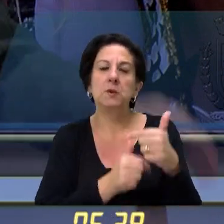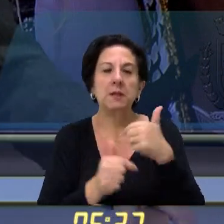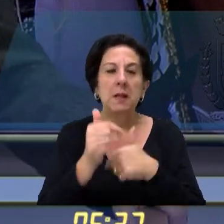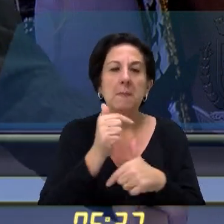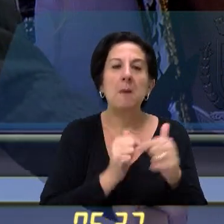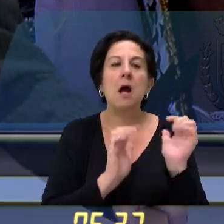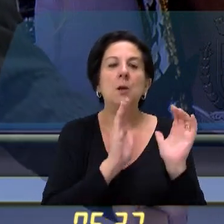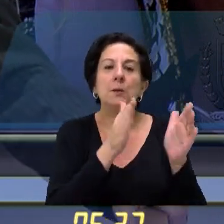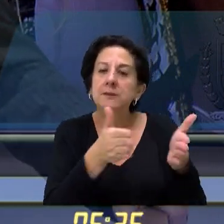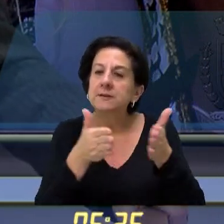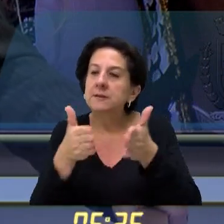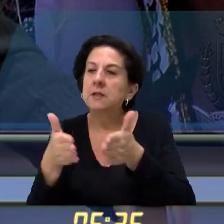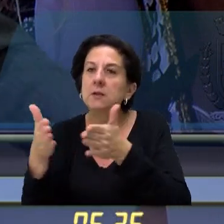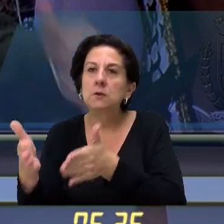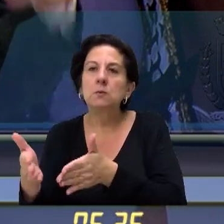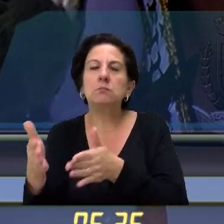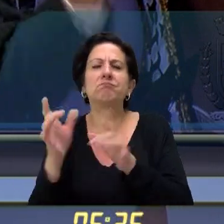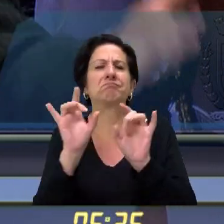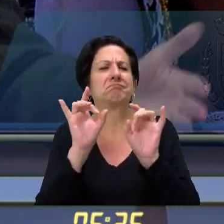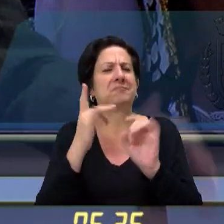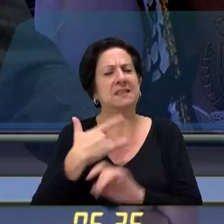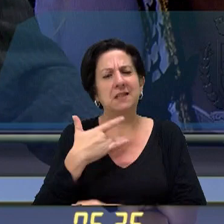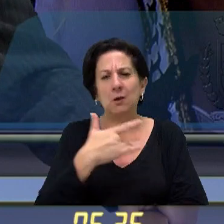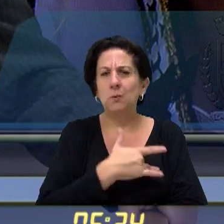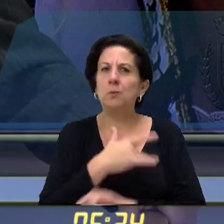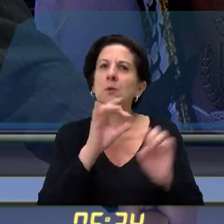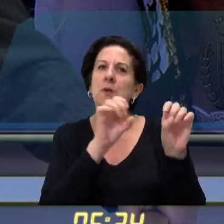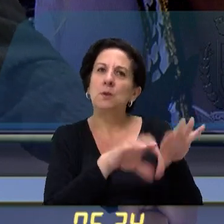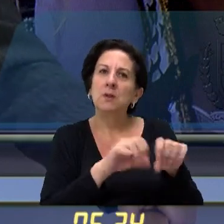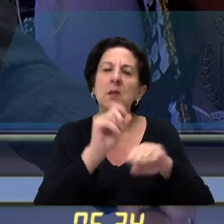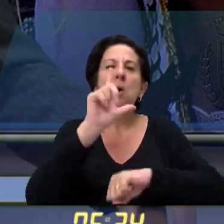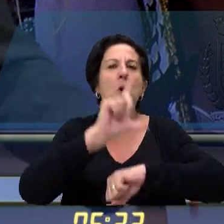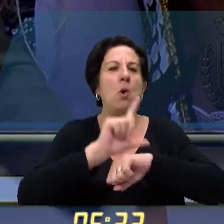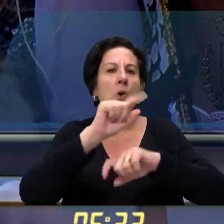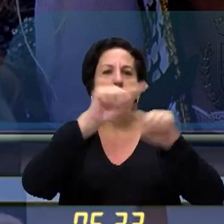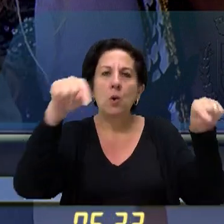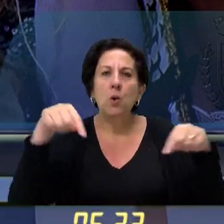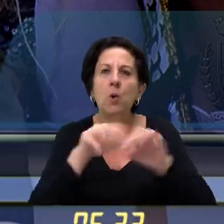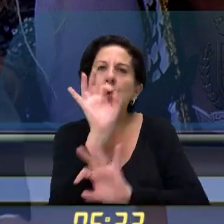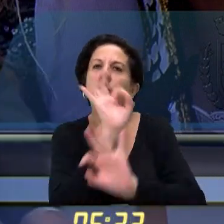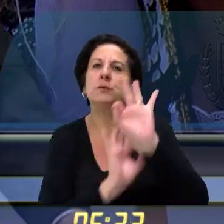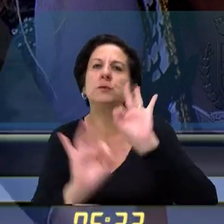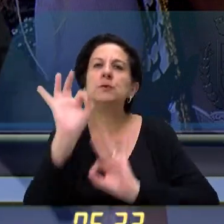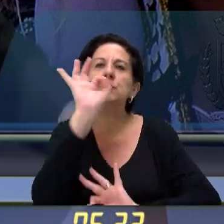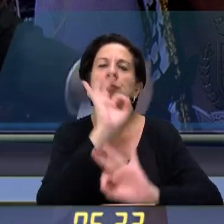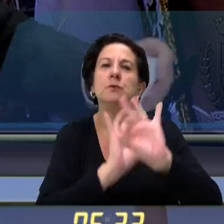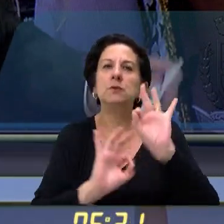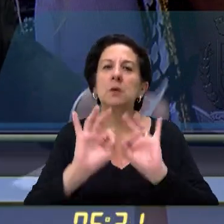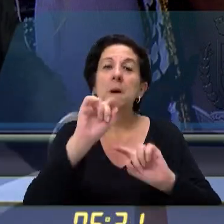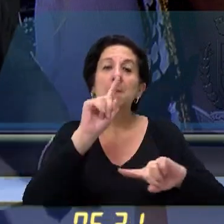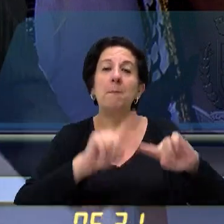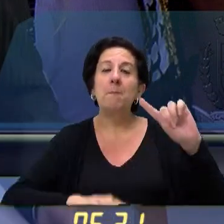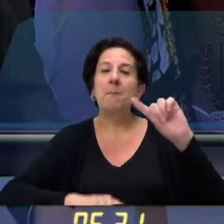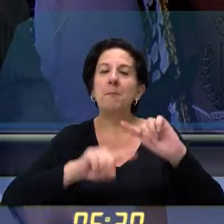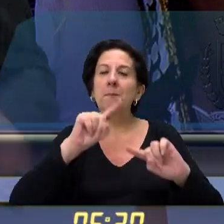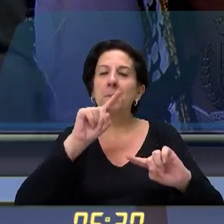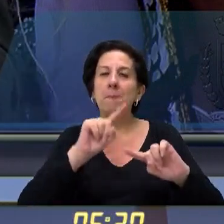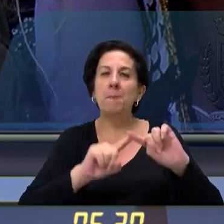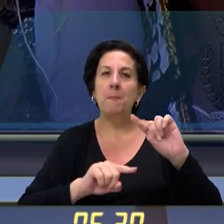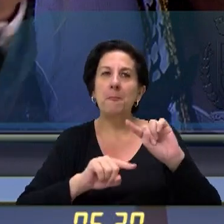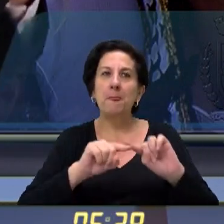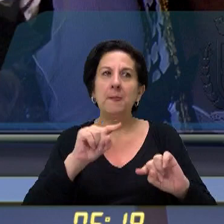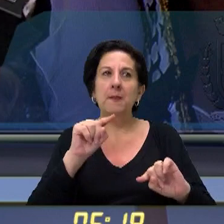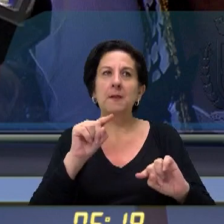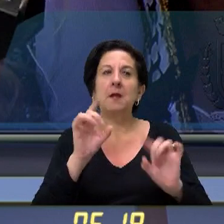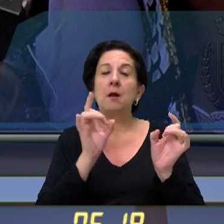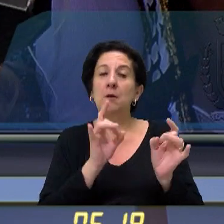seus setores, seja na área da saúde, na área da educação, logística. Então esse material aqui, ele